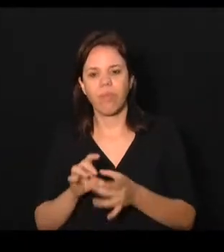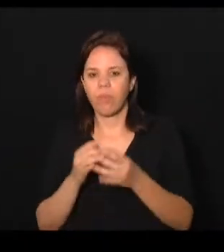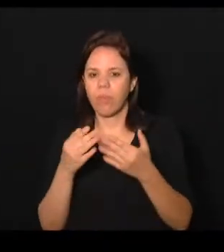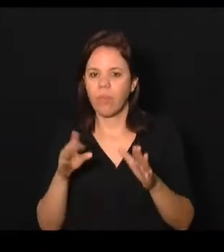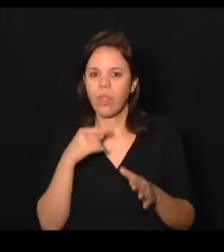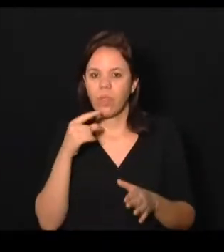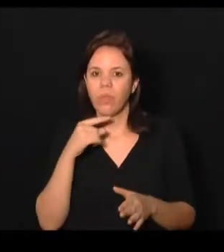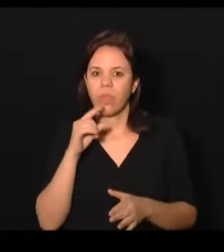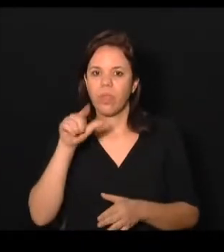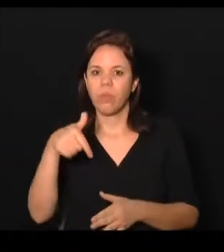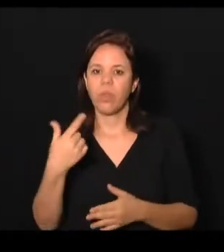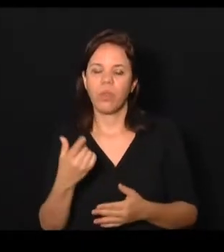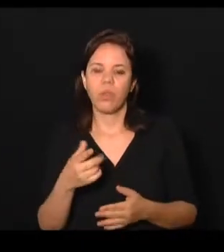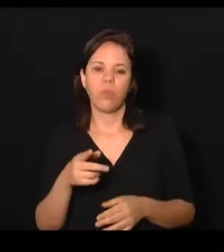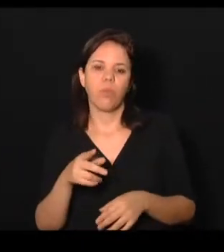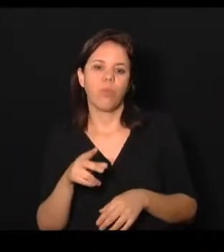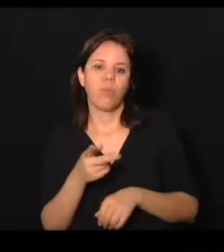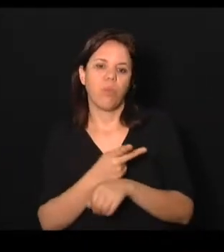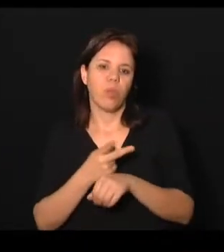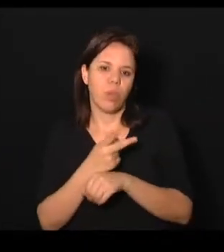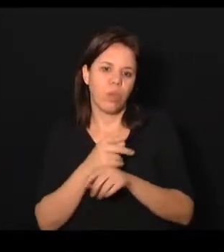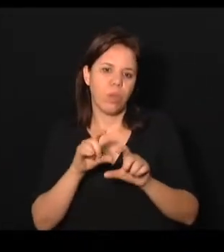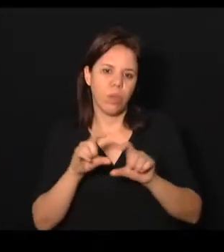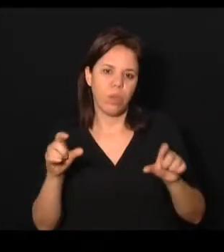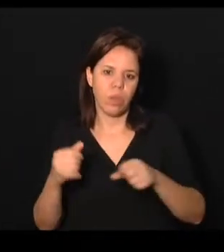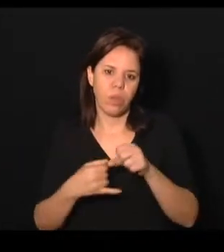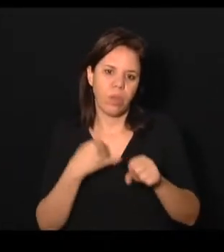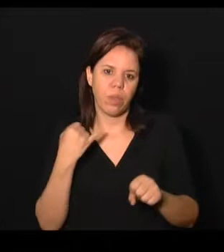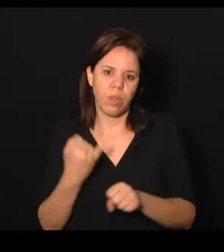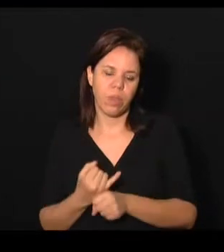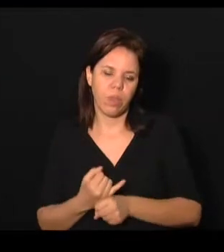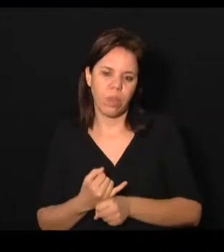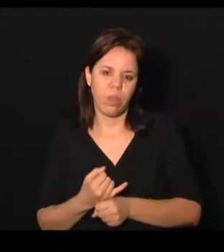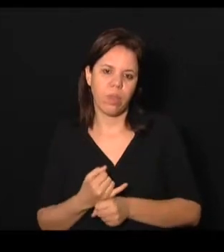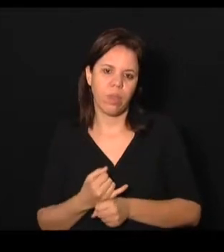alguma dúvida, pode, então, entrar no nosso site,